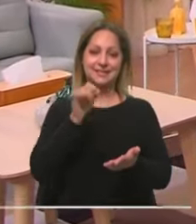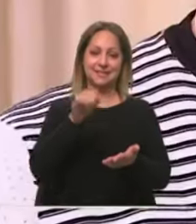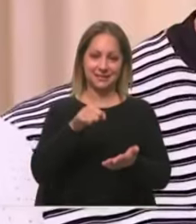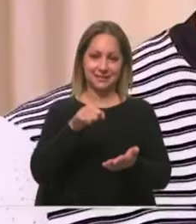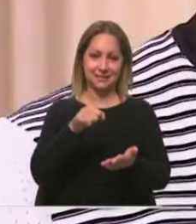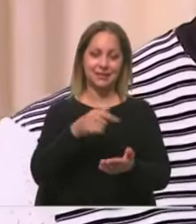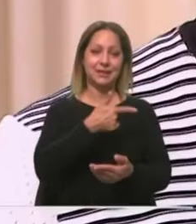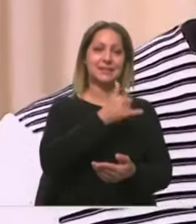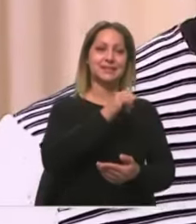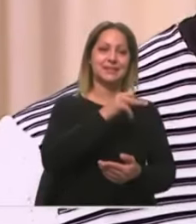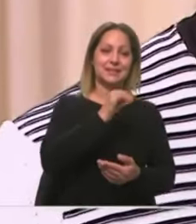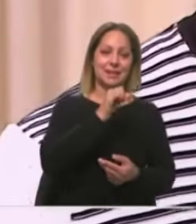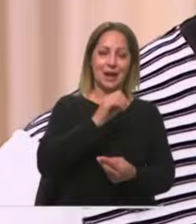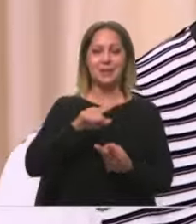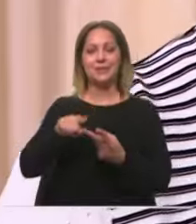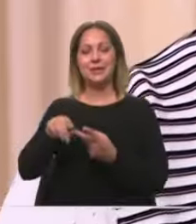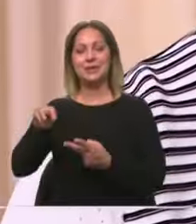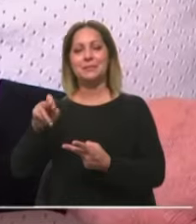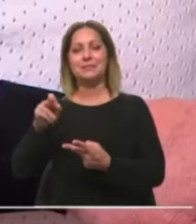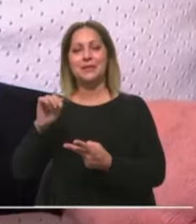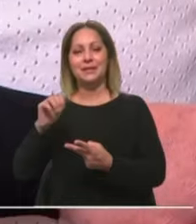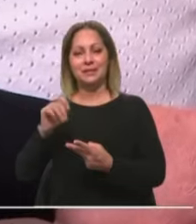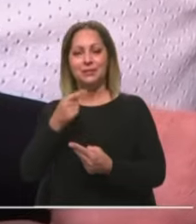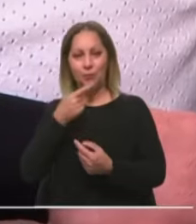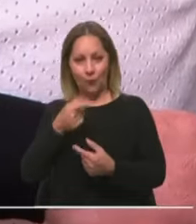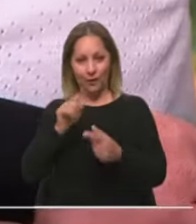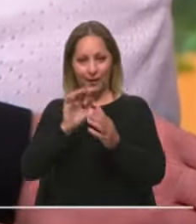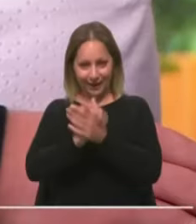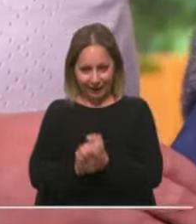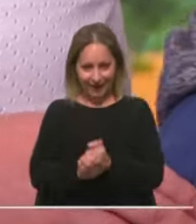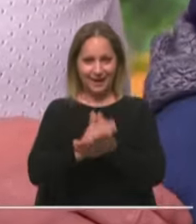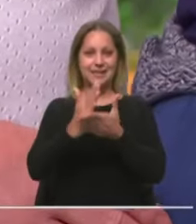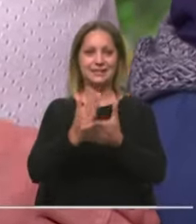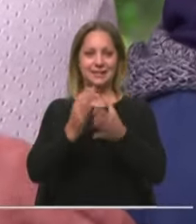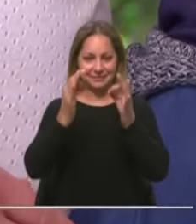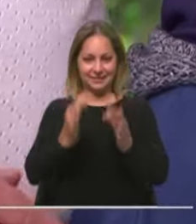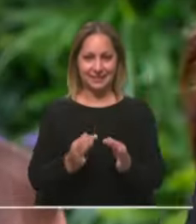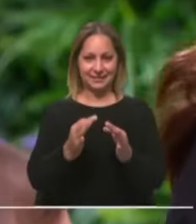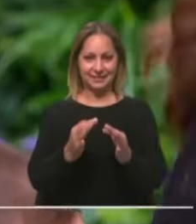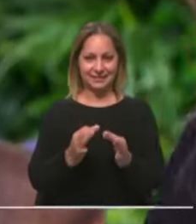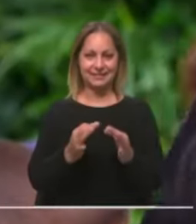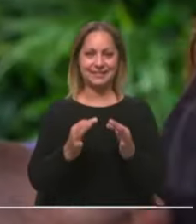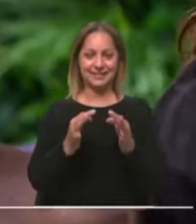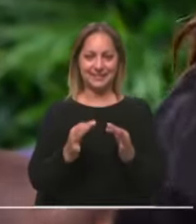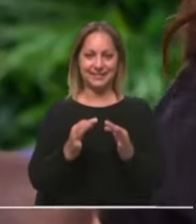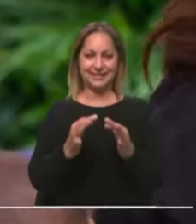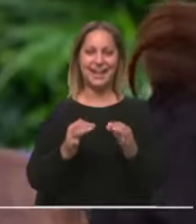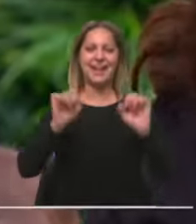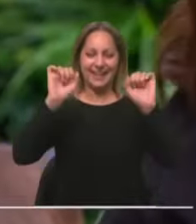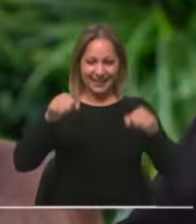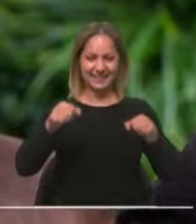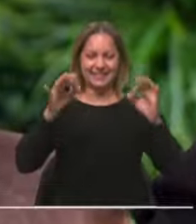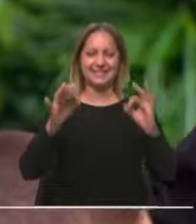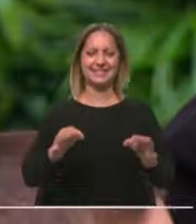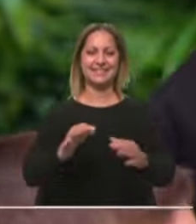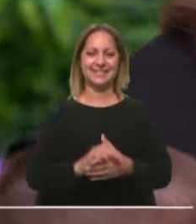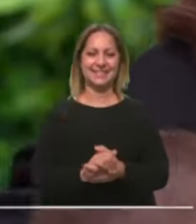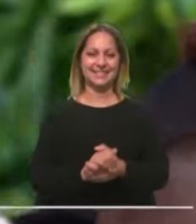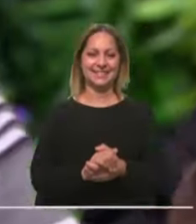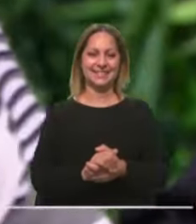que Tiago e Marisa voltem a contrair matrimónio? Sim. Sim. Sim, pronto.